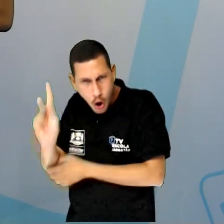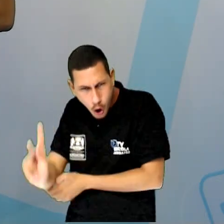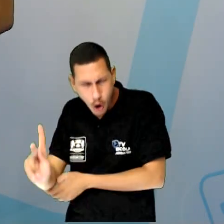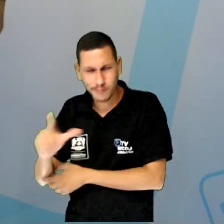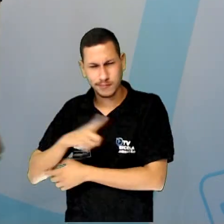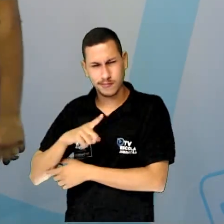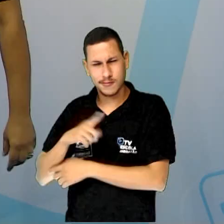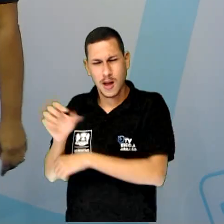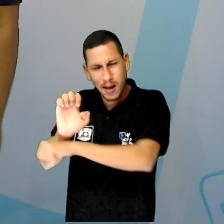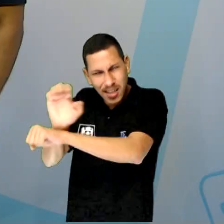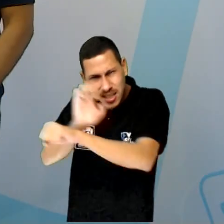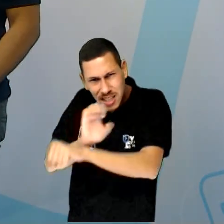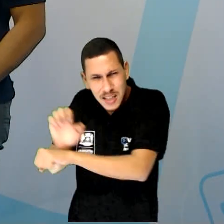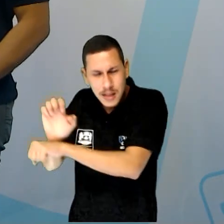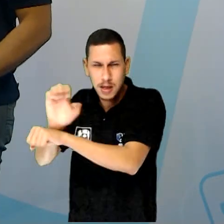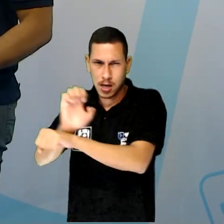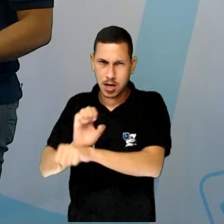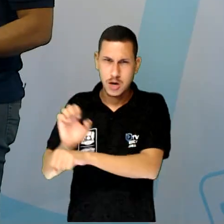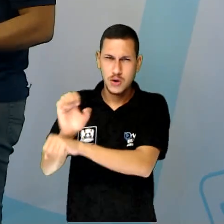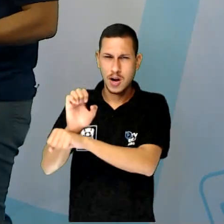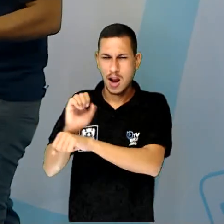cinturão conhecido como